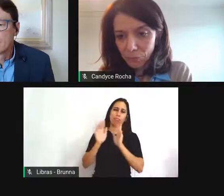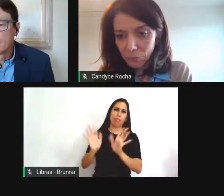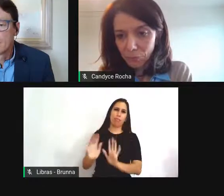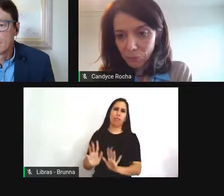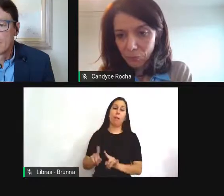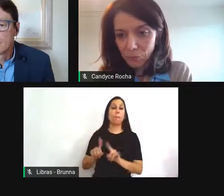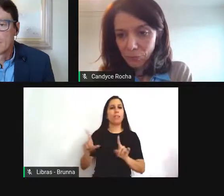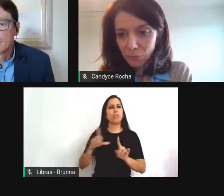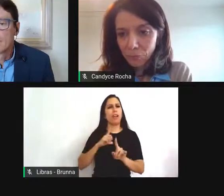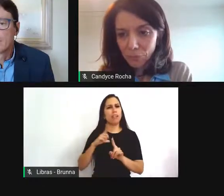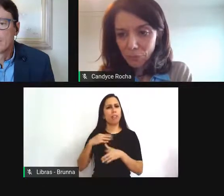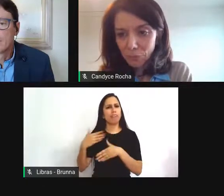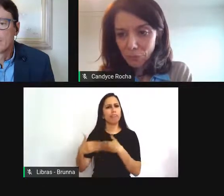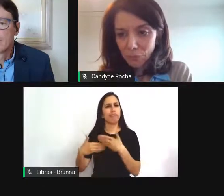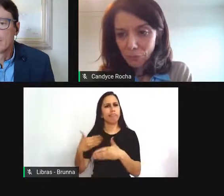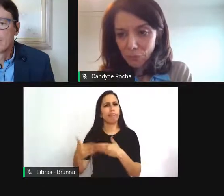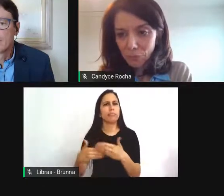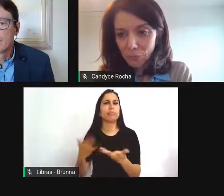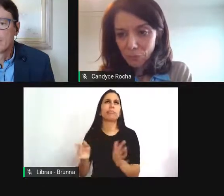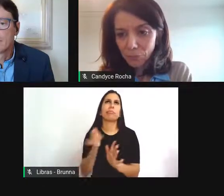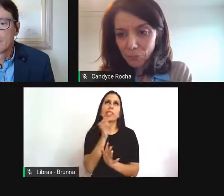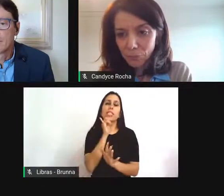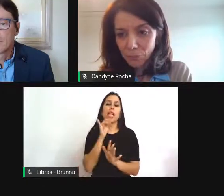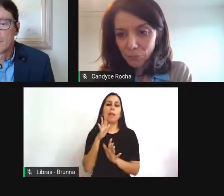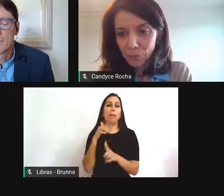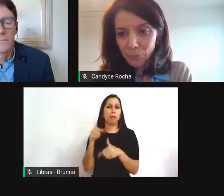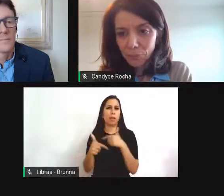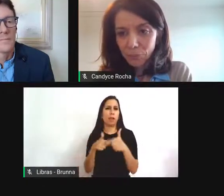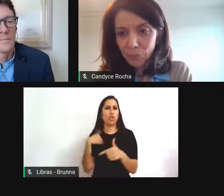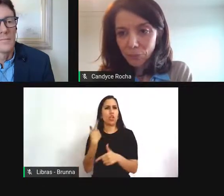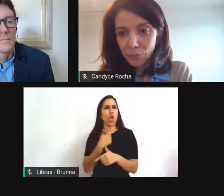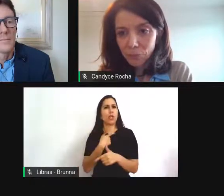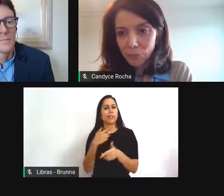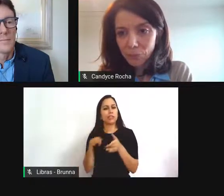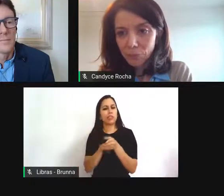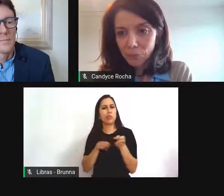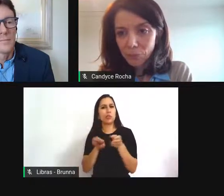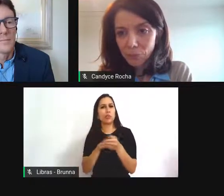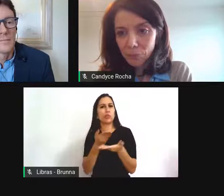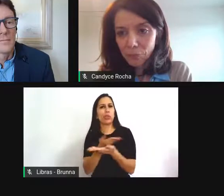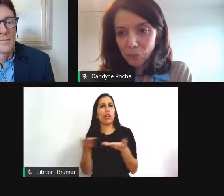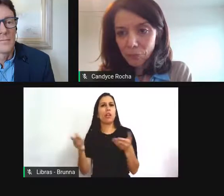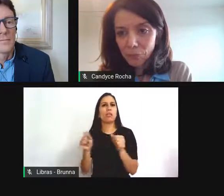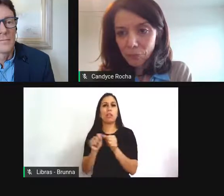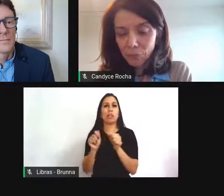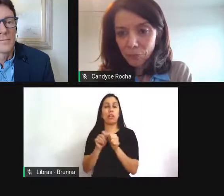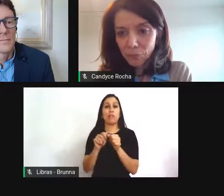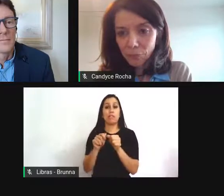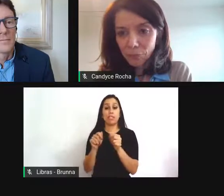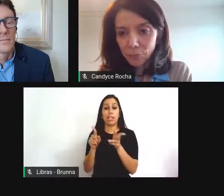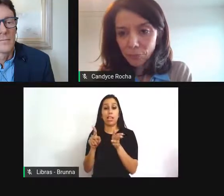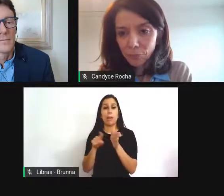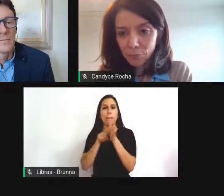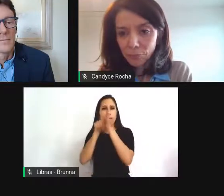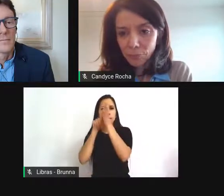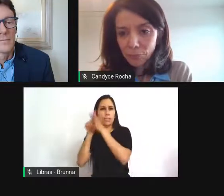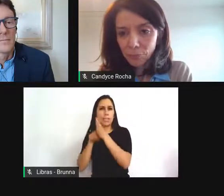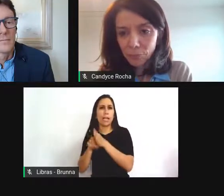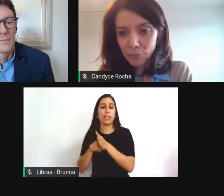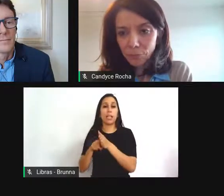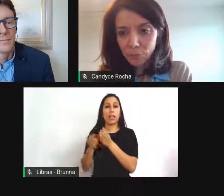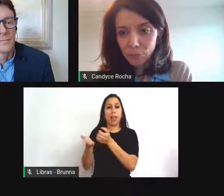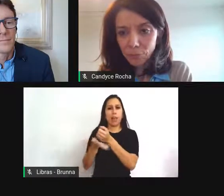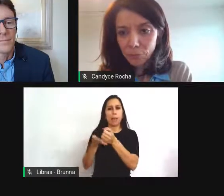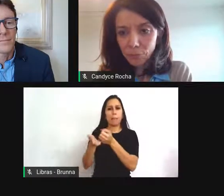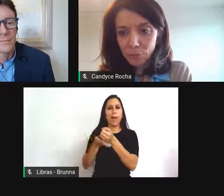Trabalhar, por exemplo, nós colocamos, você sugeriu que uma pesquisa que a gente fez com o Antônio colocasse a base de dados lá no